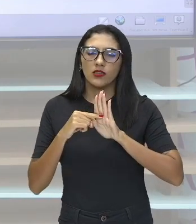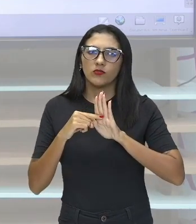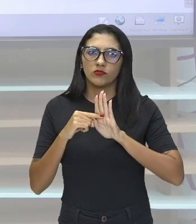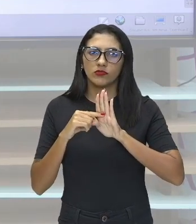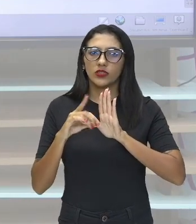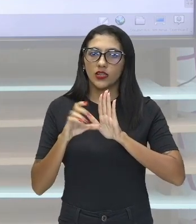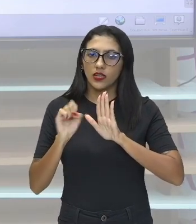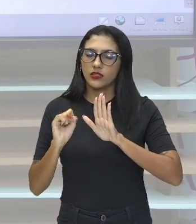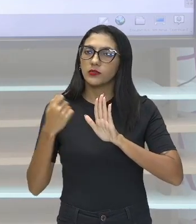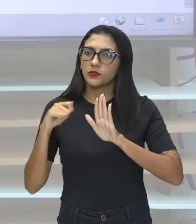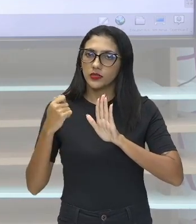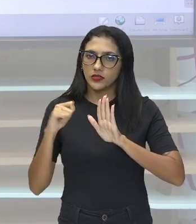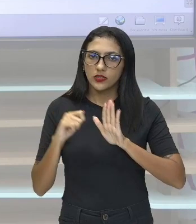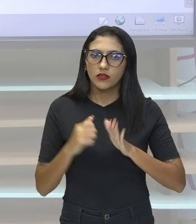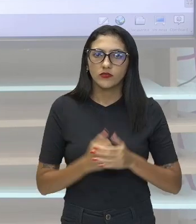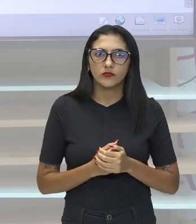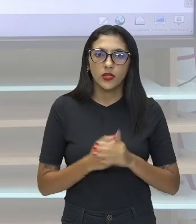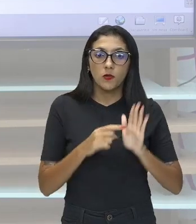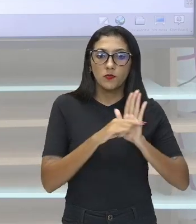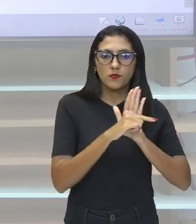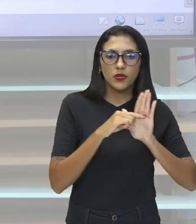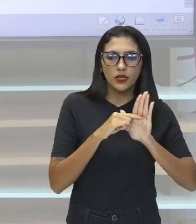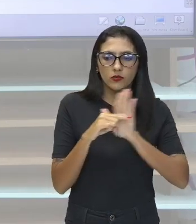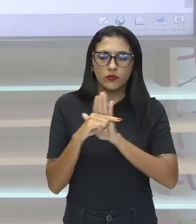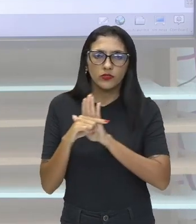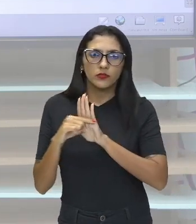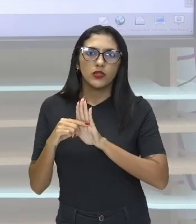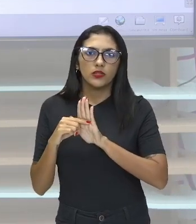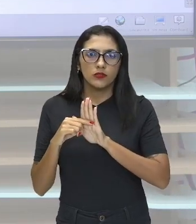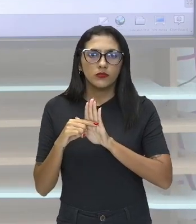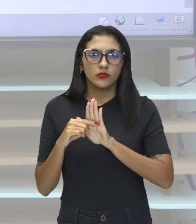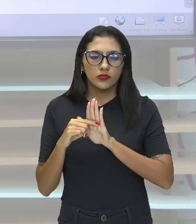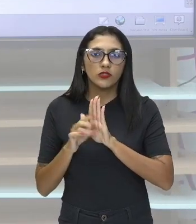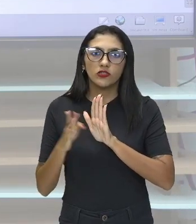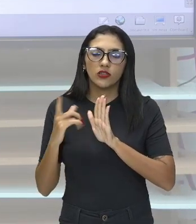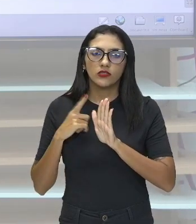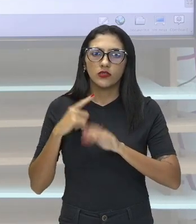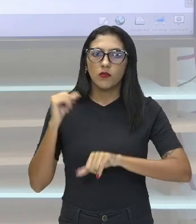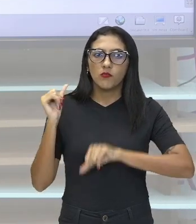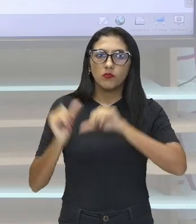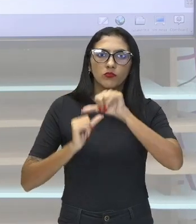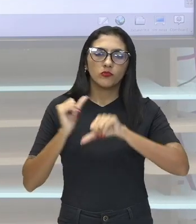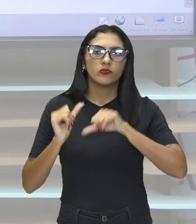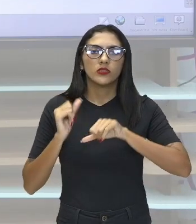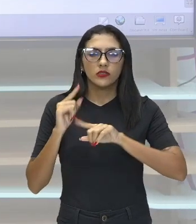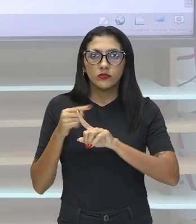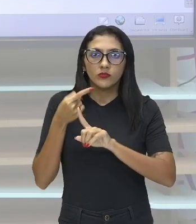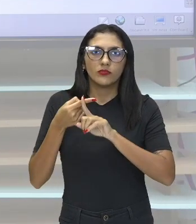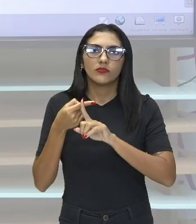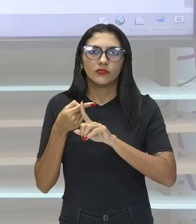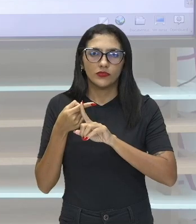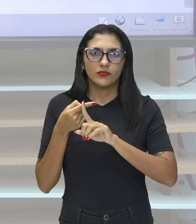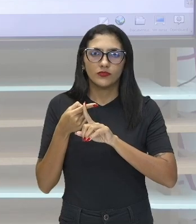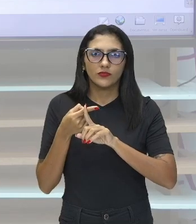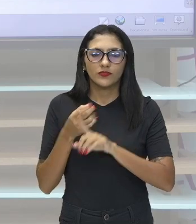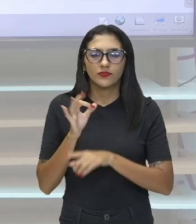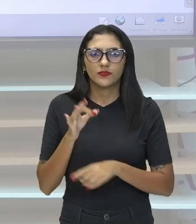jogo de sinal, menos daqui com menos de lá, então o resultado já seria positivo, tá